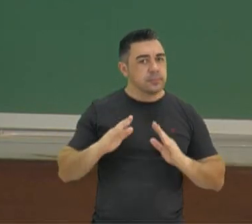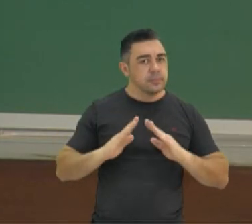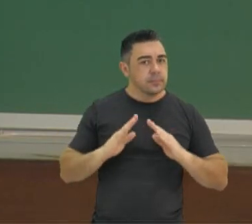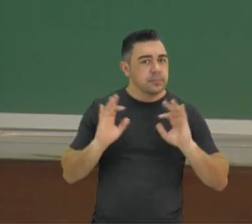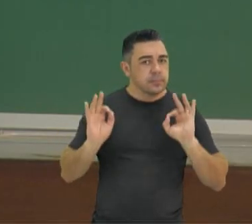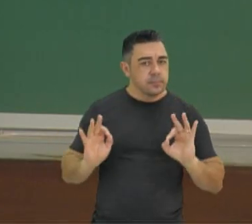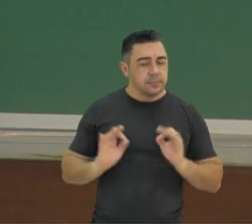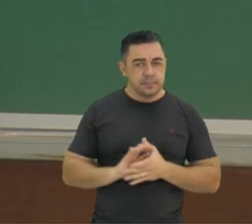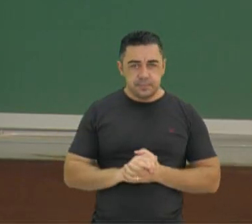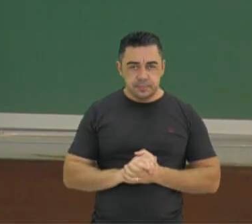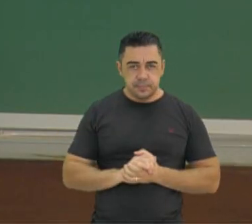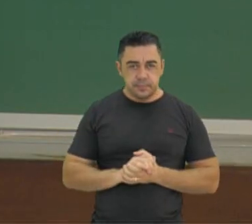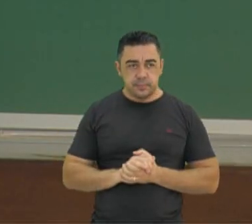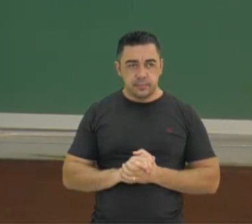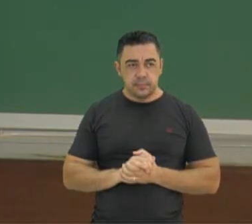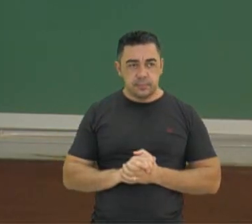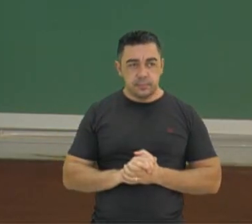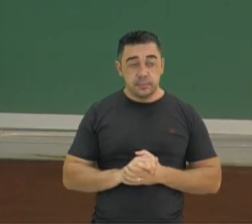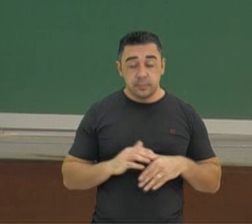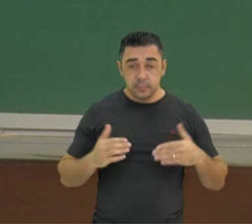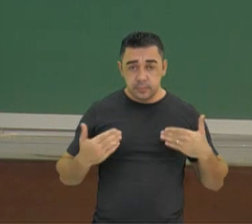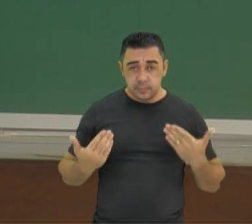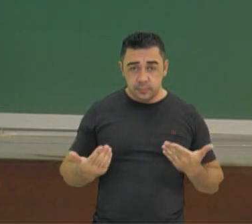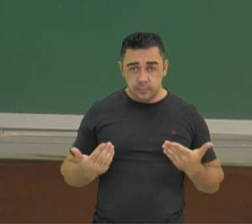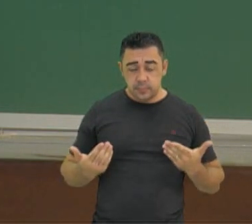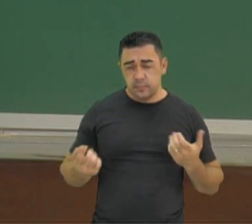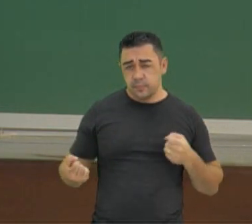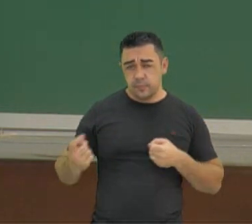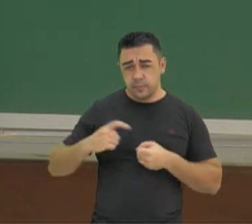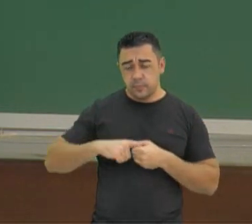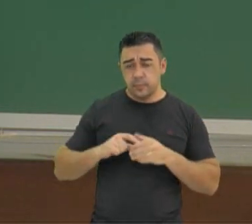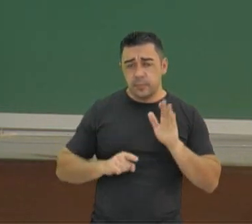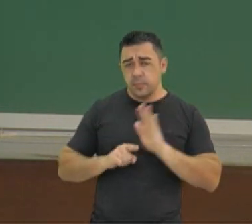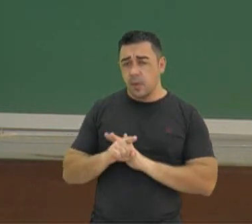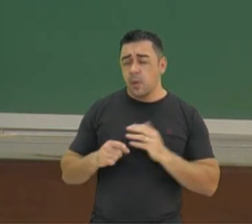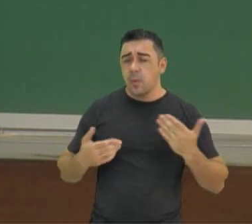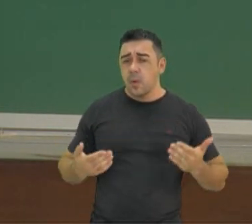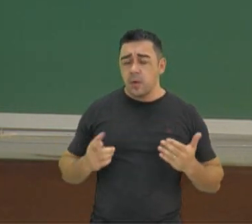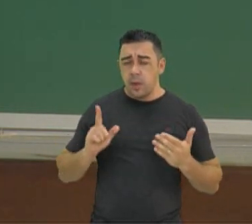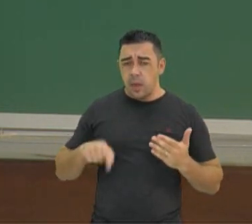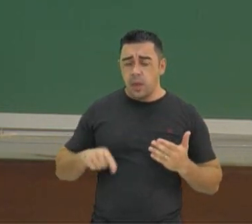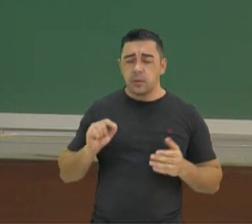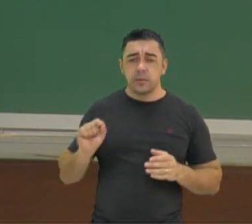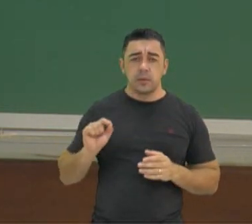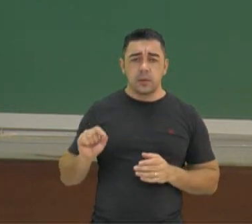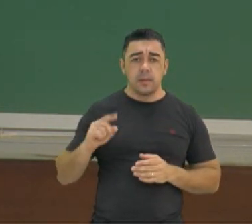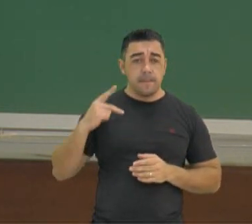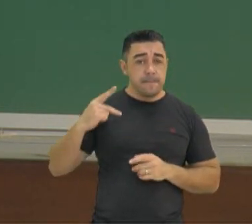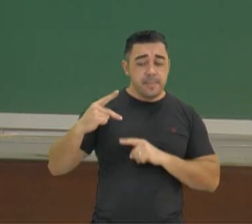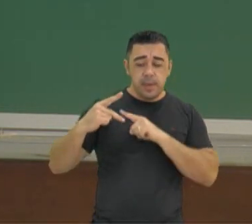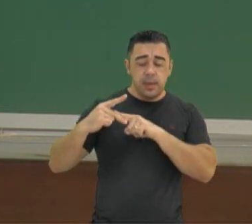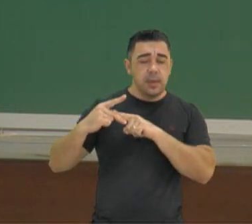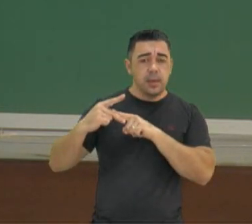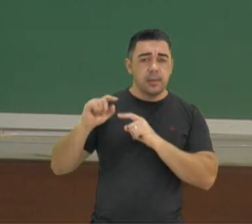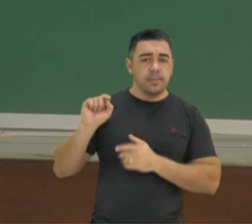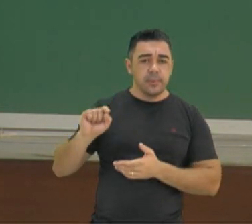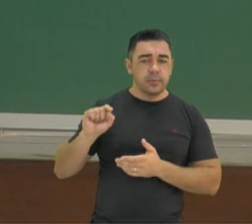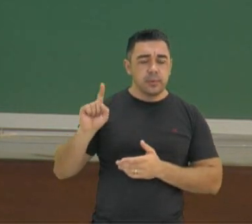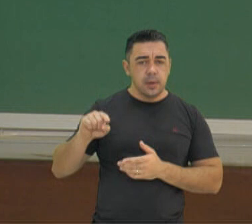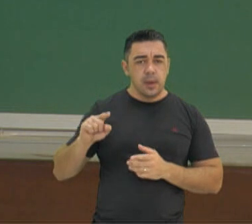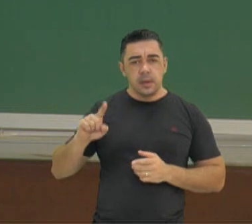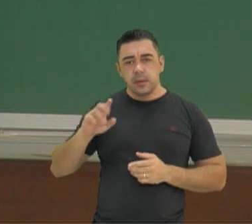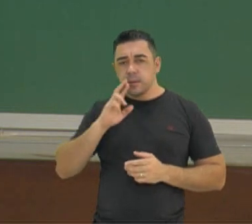questão. Então, voltando à nossa pergunta, quais são as coordenadas do ponto P, que